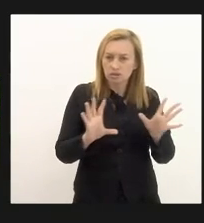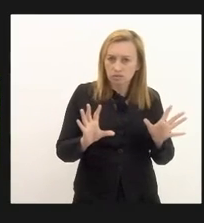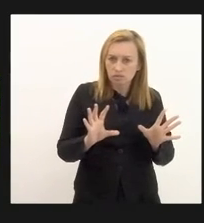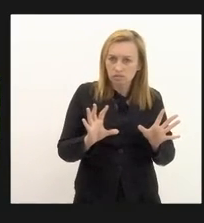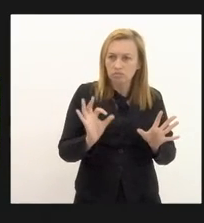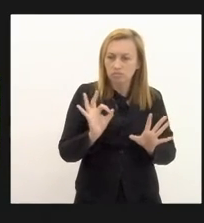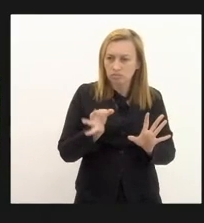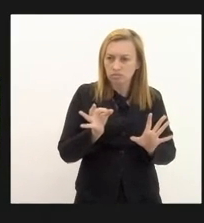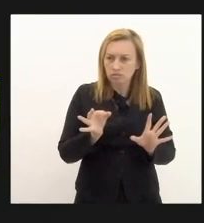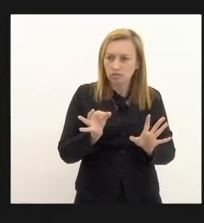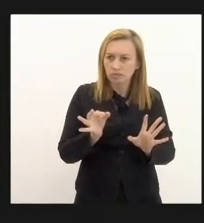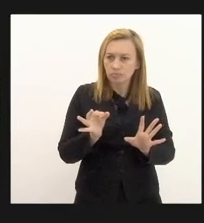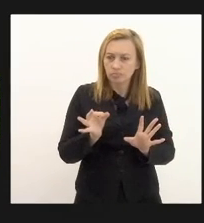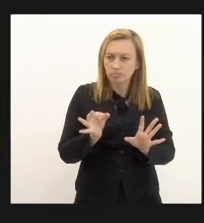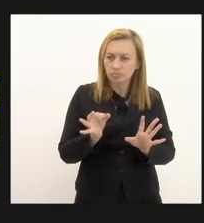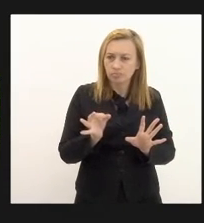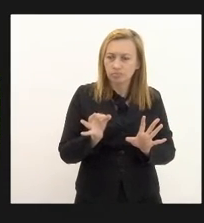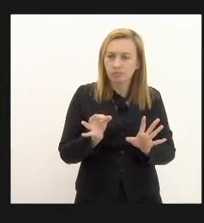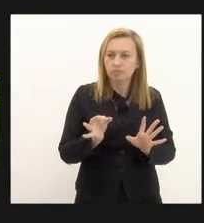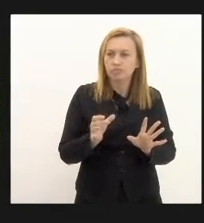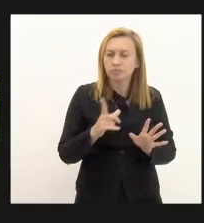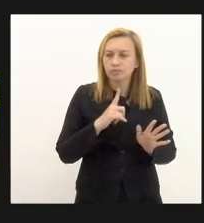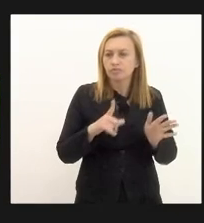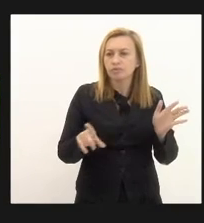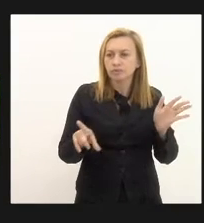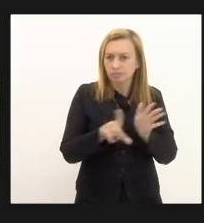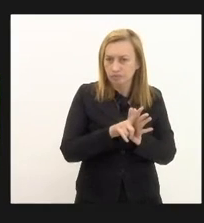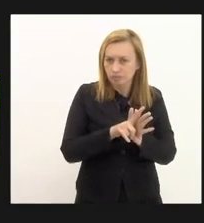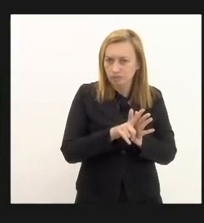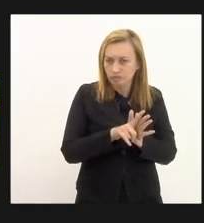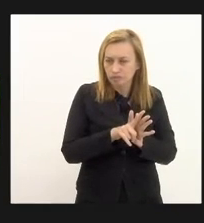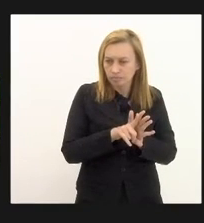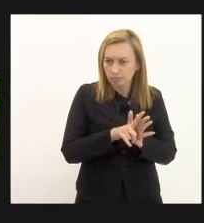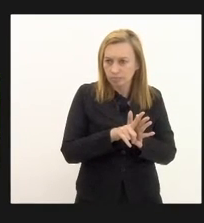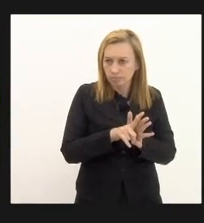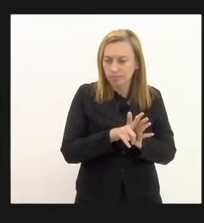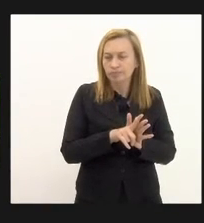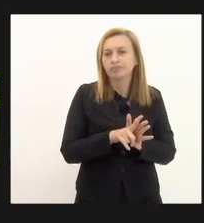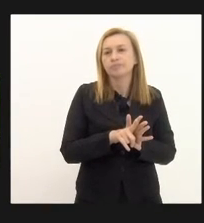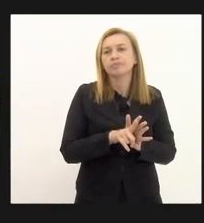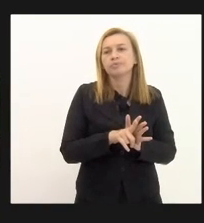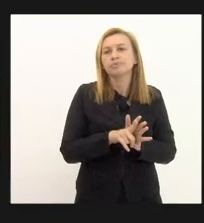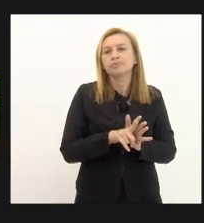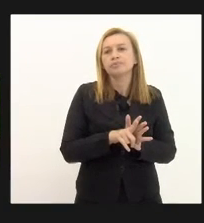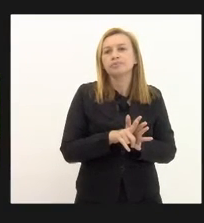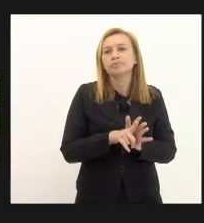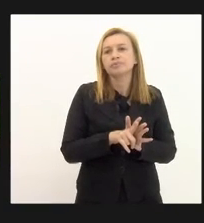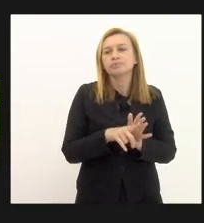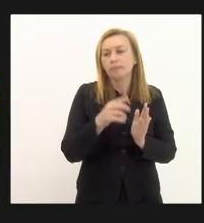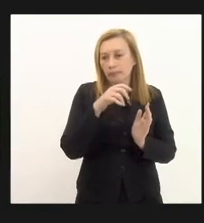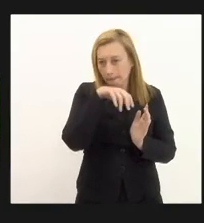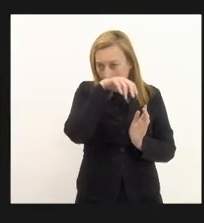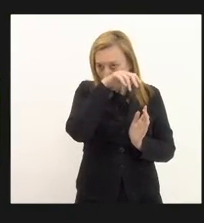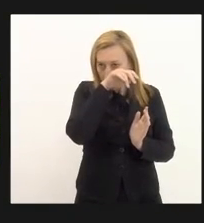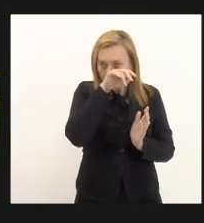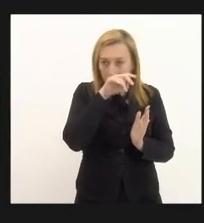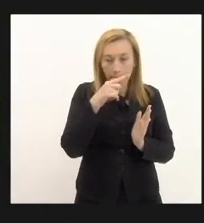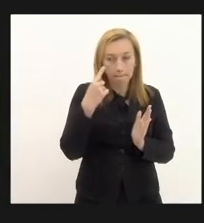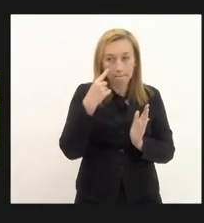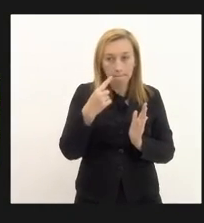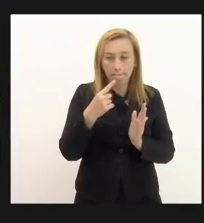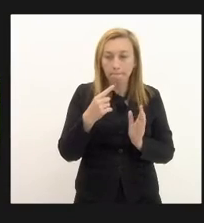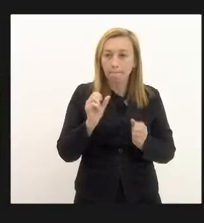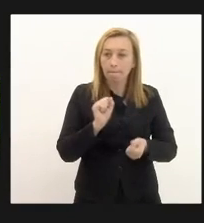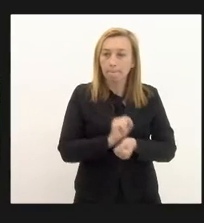né Ela é prevista né no arcabouço legal ela diz o seguinte ela prevê a